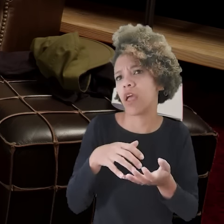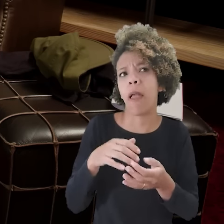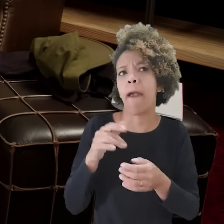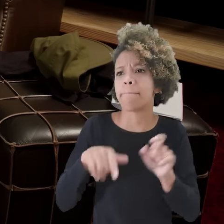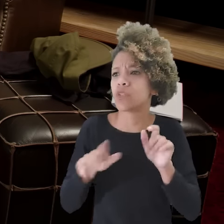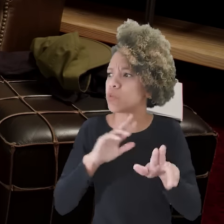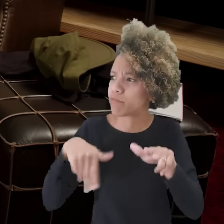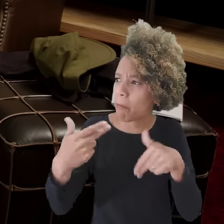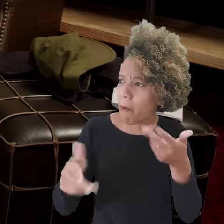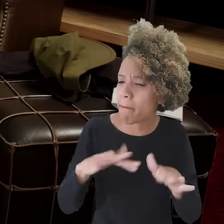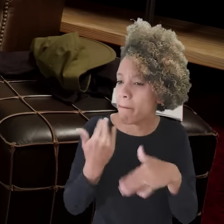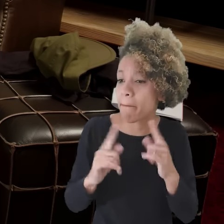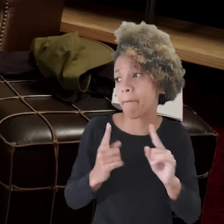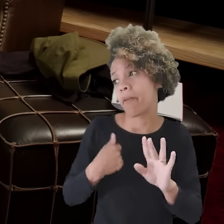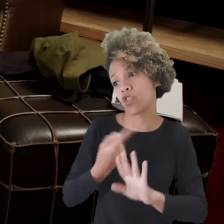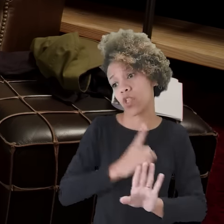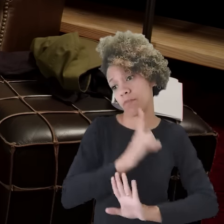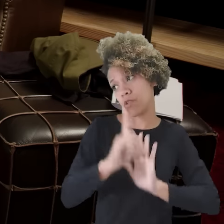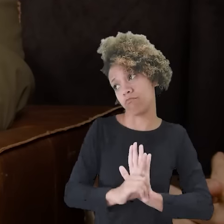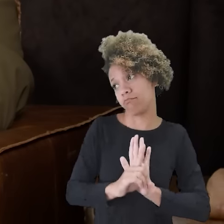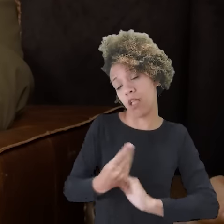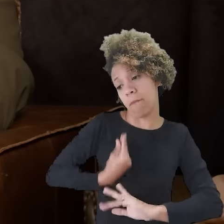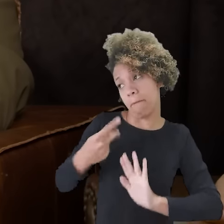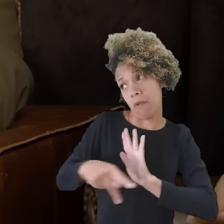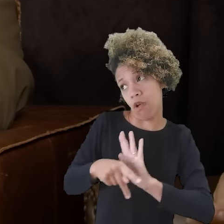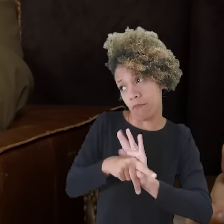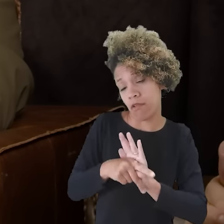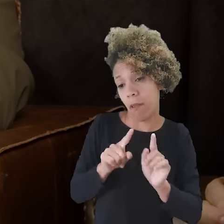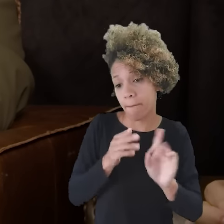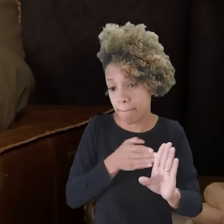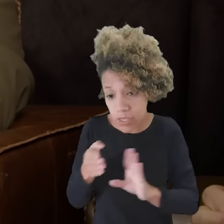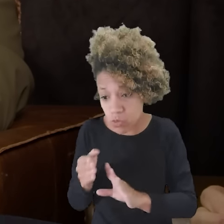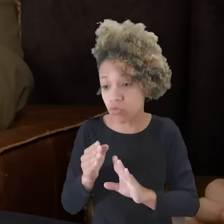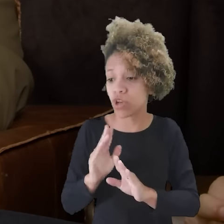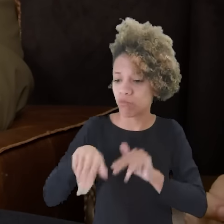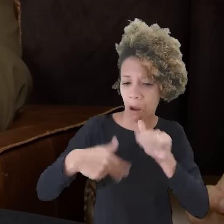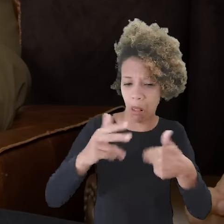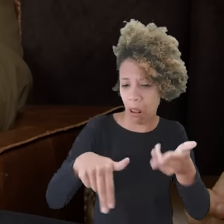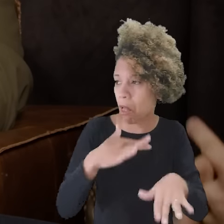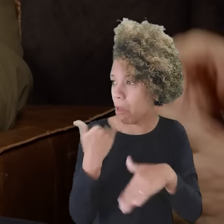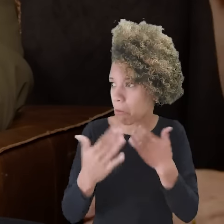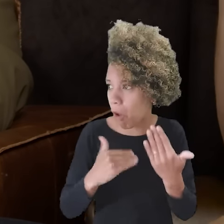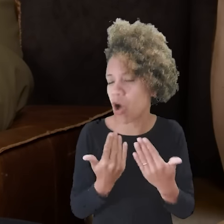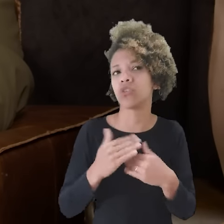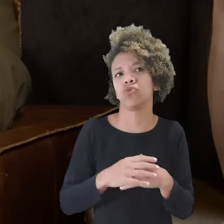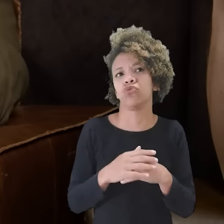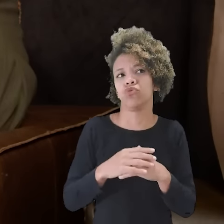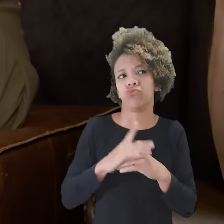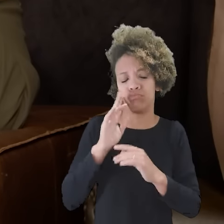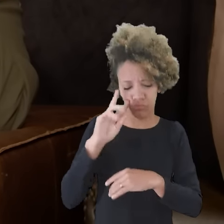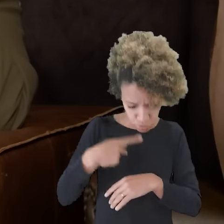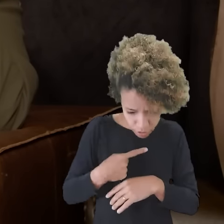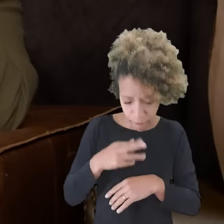morreram mas nós somos os protagonistas na nossa vida velho então no meio do caso ali no momento eu tava tipo num num egoísmo